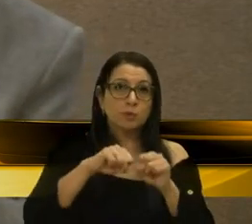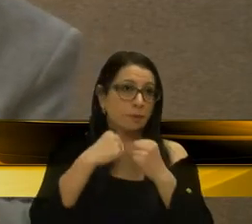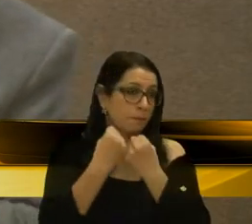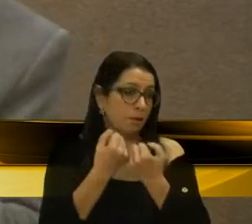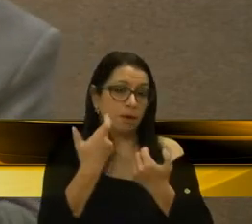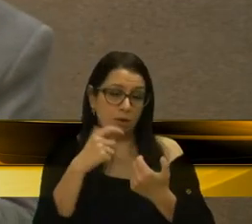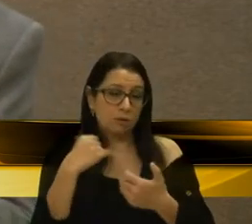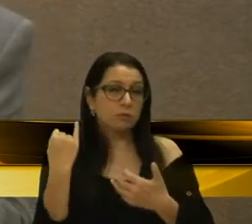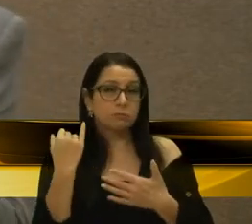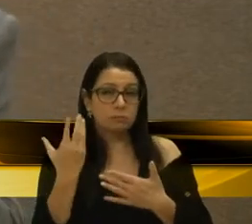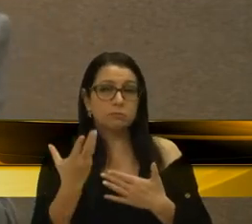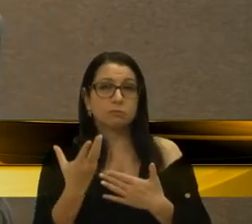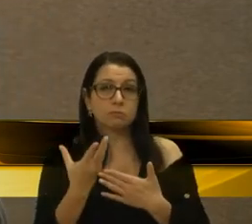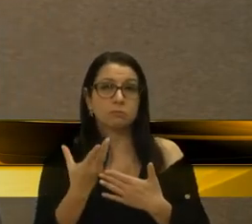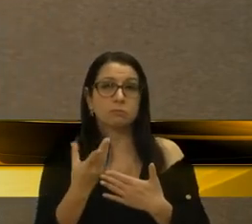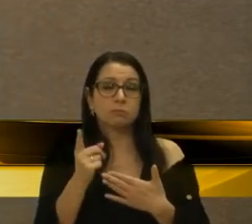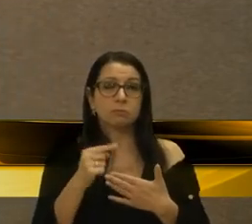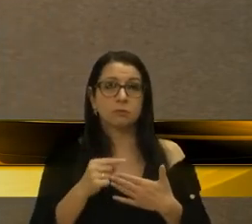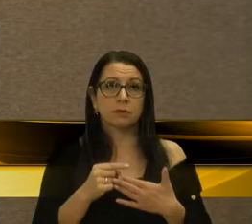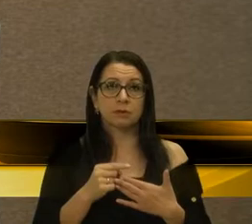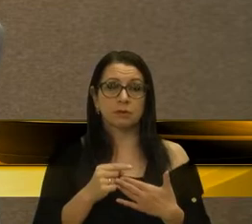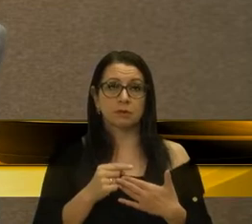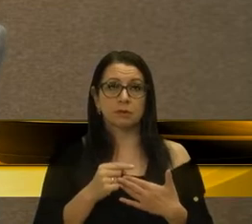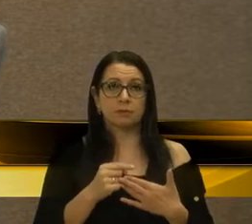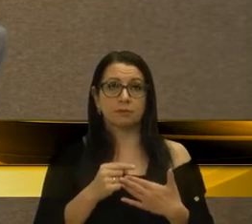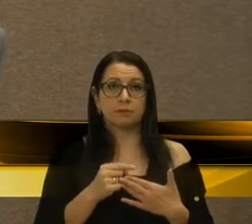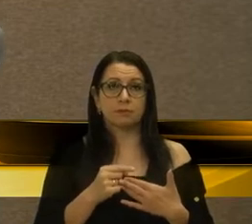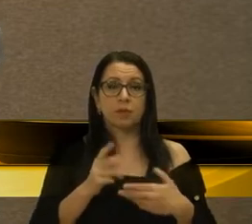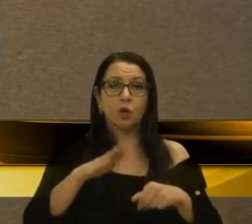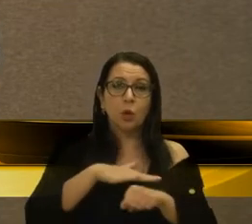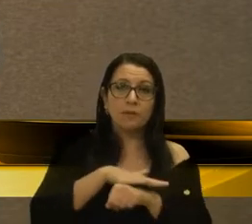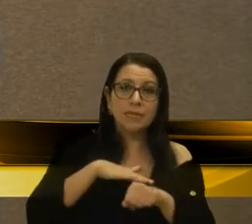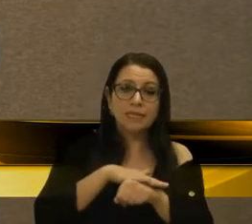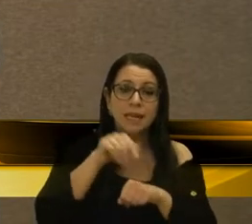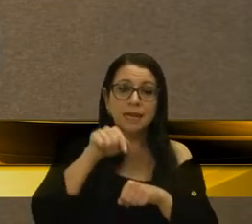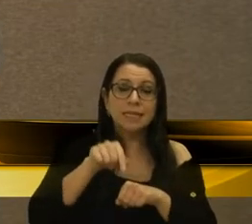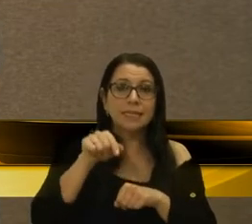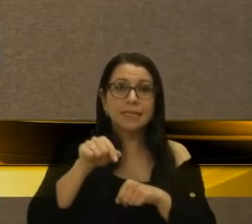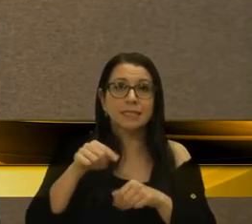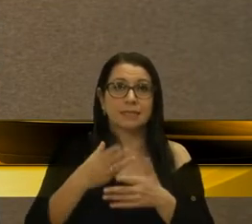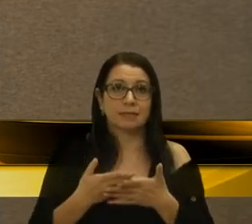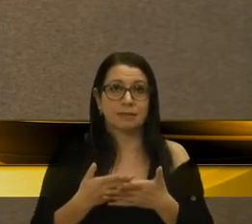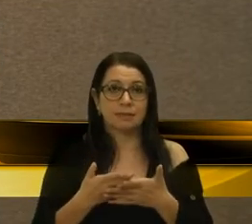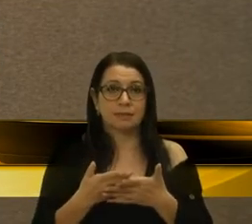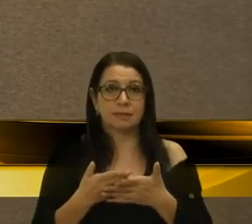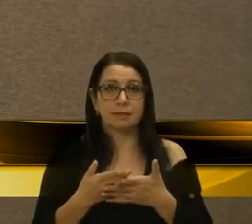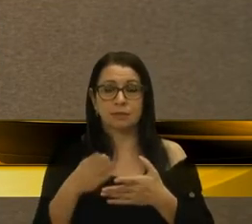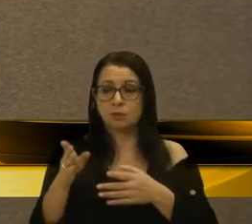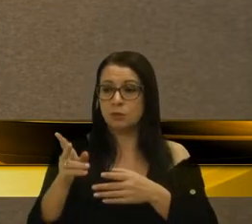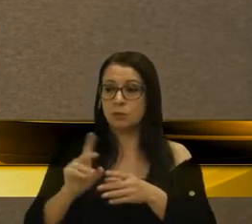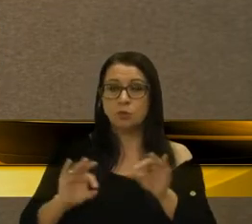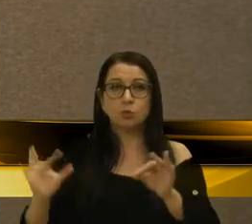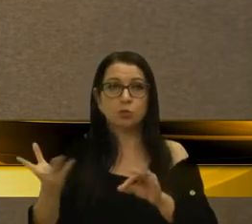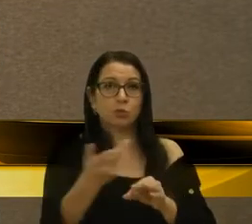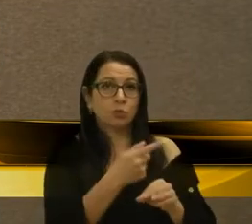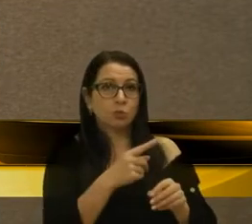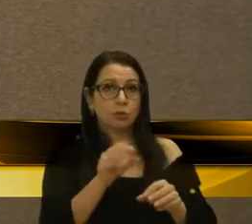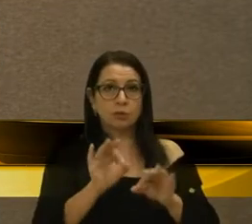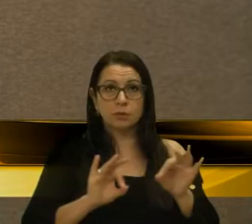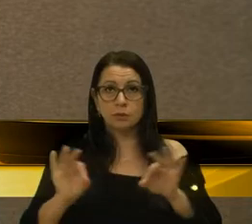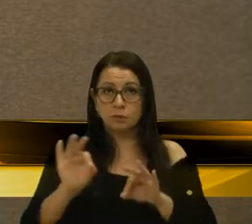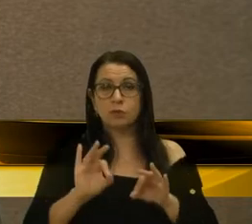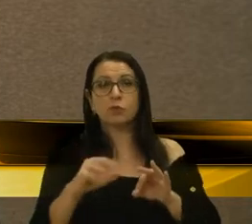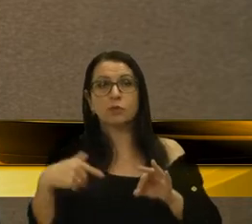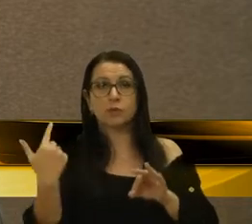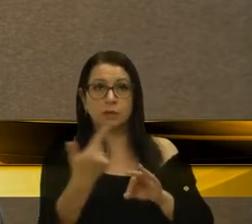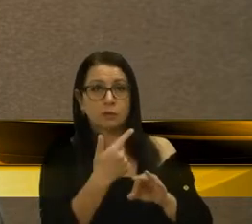acha importante, é conversar aqui com os organismos do Estado.